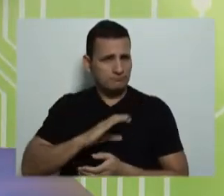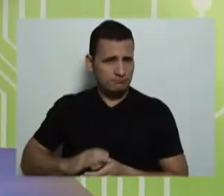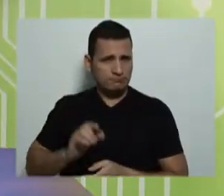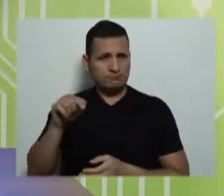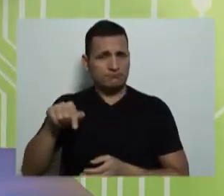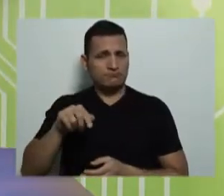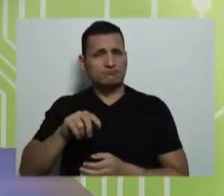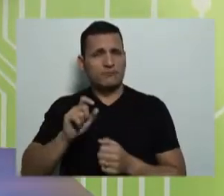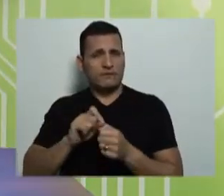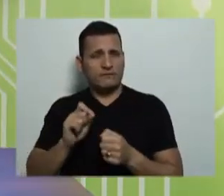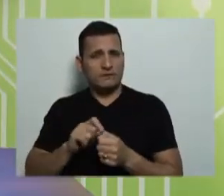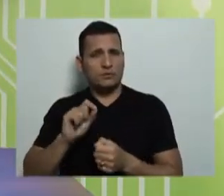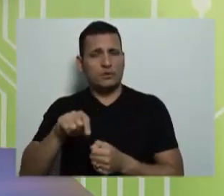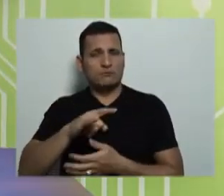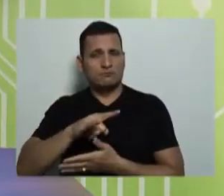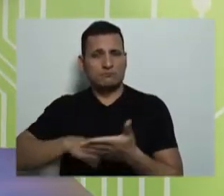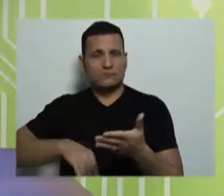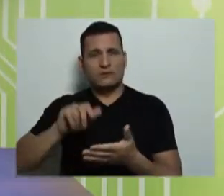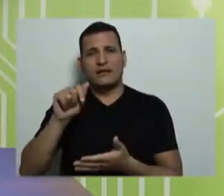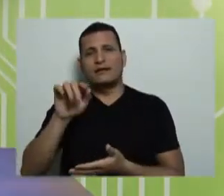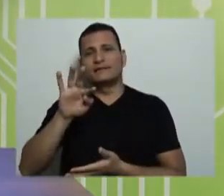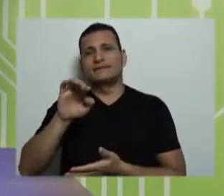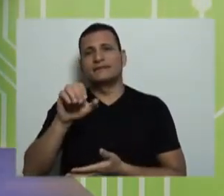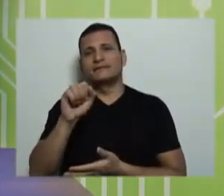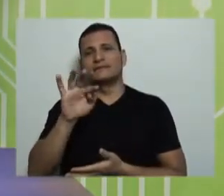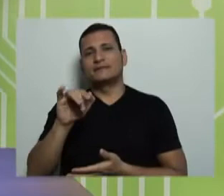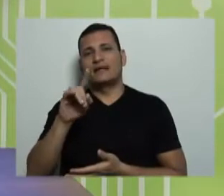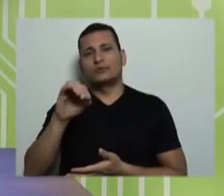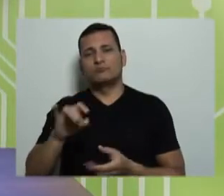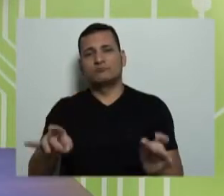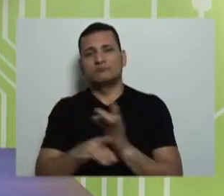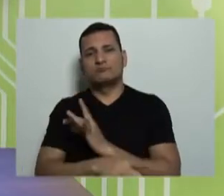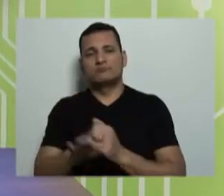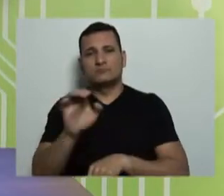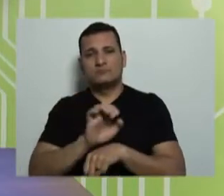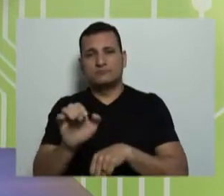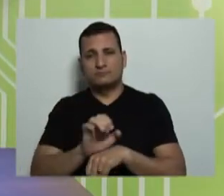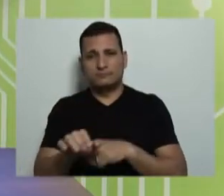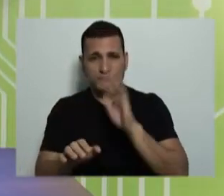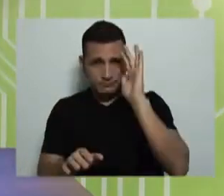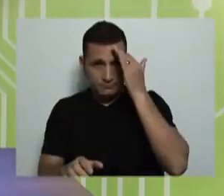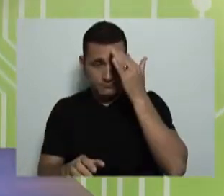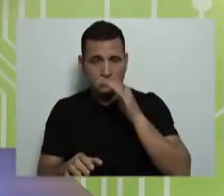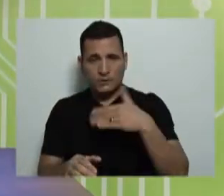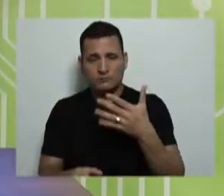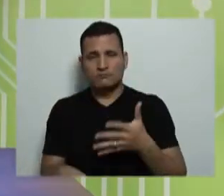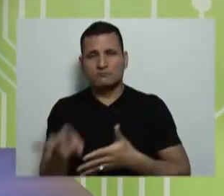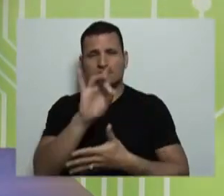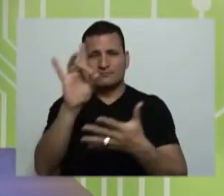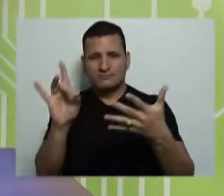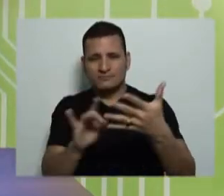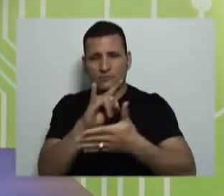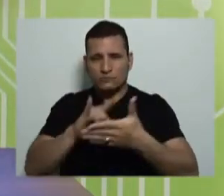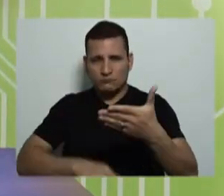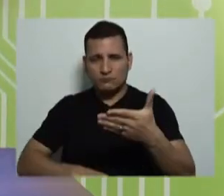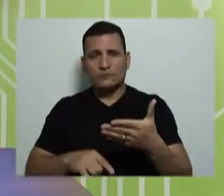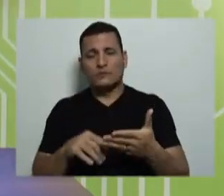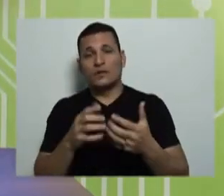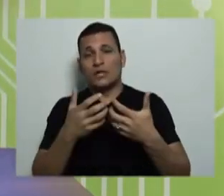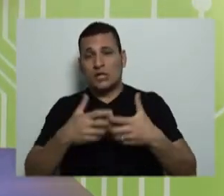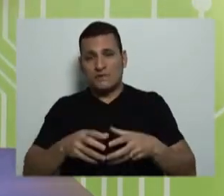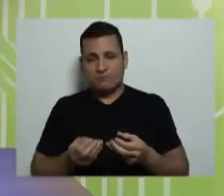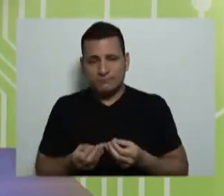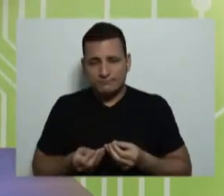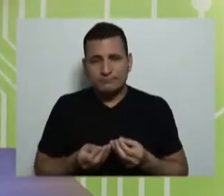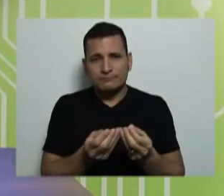faça o atestado de conclusão de estágio. Então, repetindo, pessoal, esses documentos todos vão ter que ser entregues pela instituição ao aluno. Quem que vai